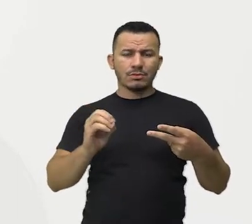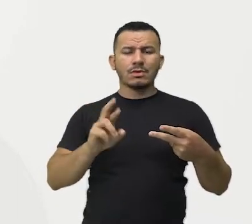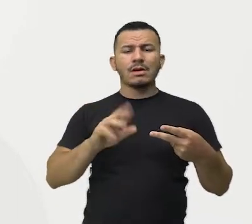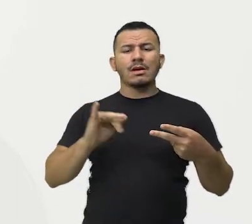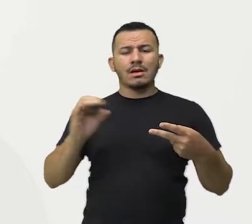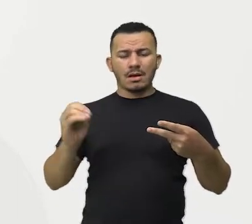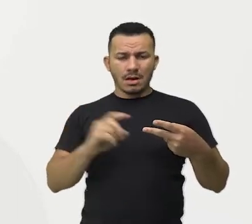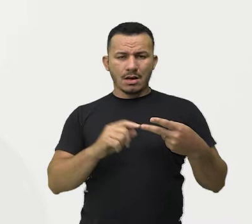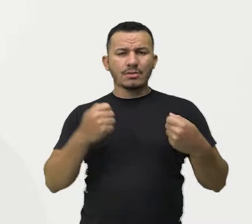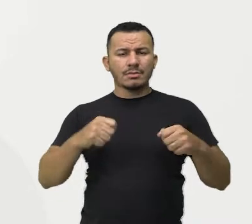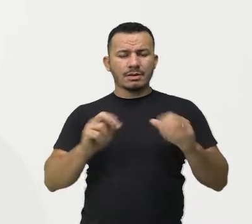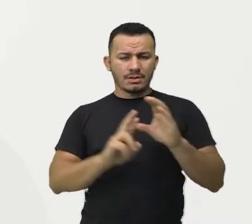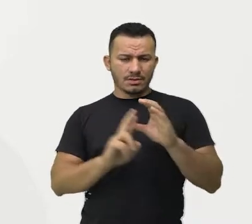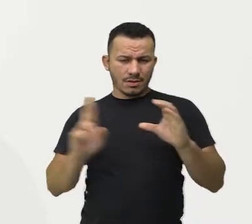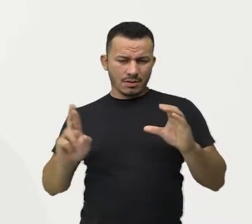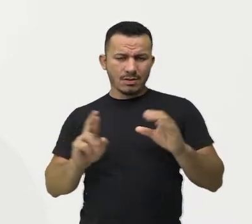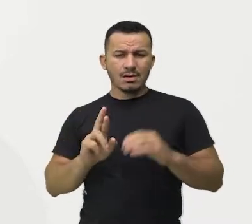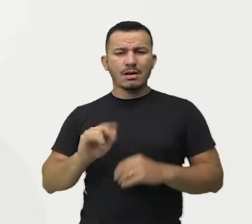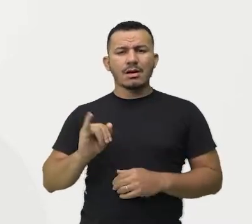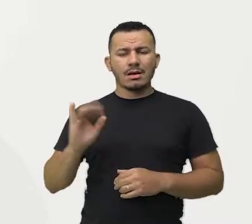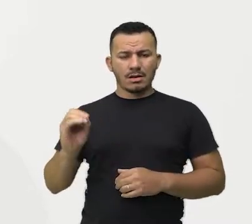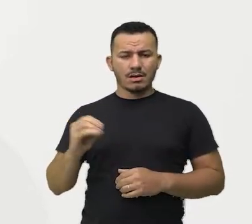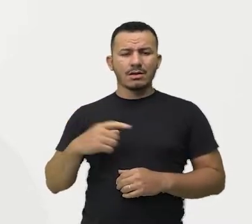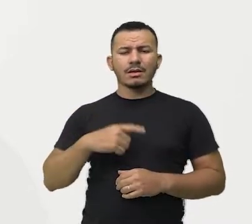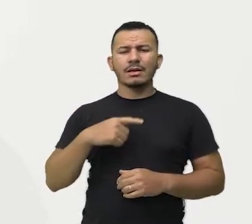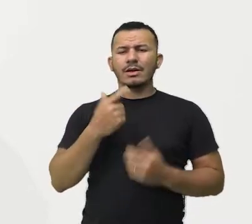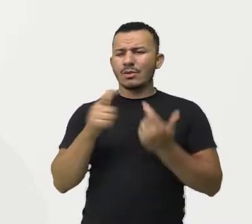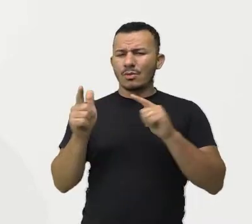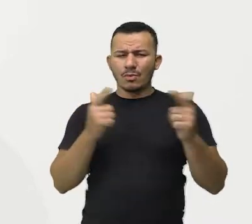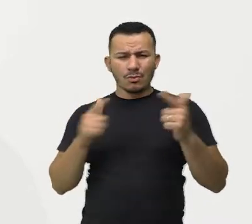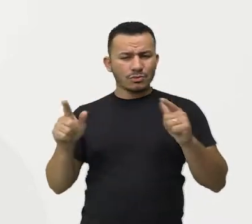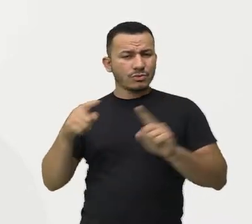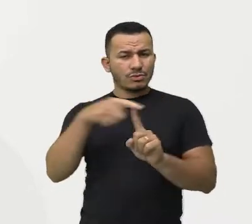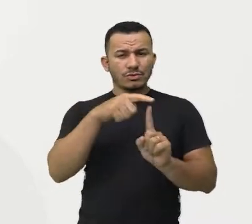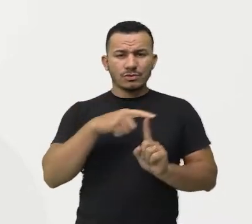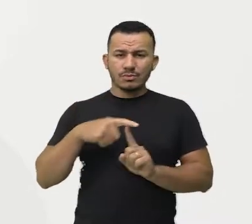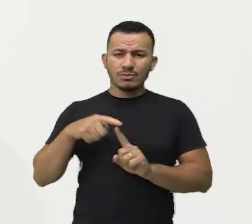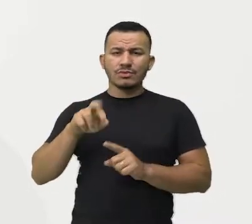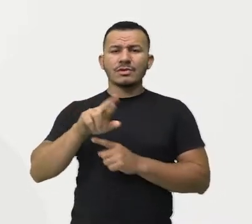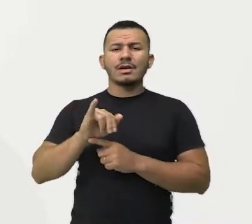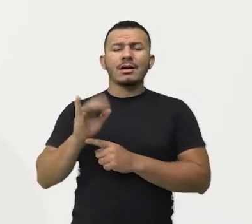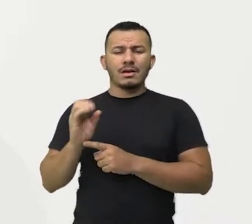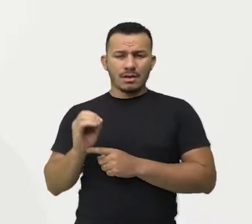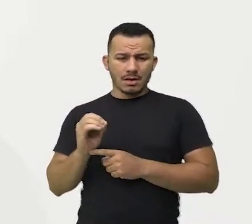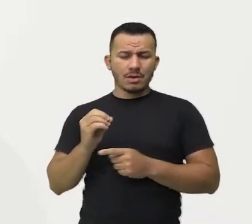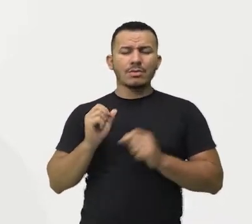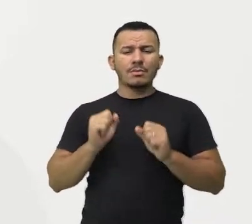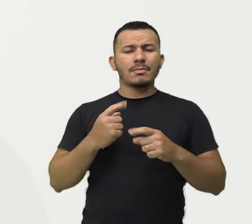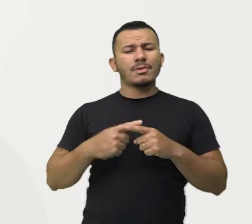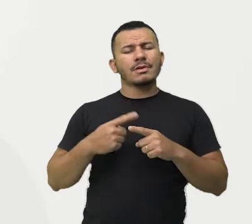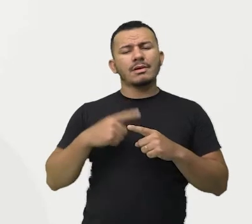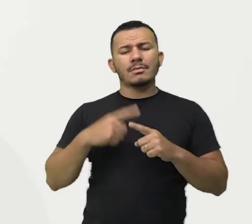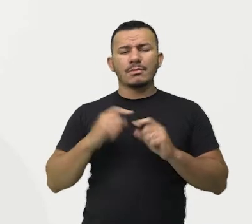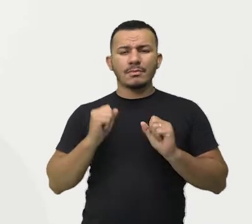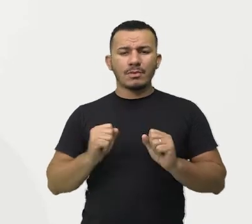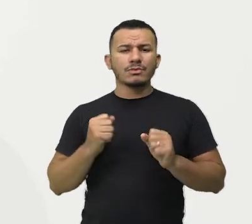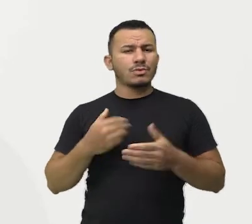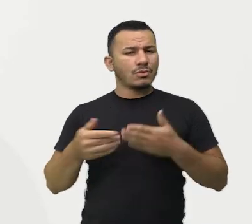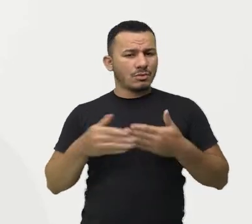bom? Toda a circunferência tem o raio. E não tem só um, tá, pessoal? Tem infinitos raios, tá bom? O raio